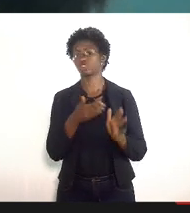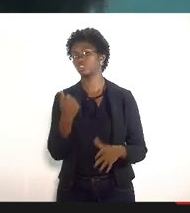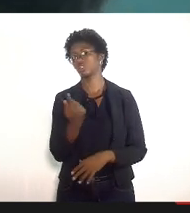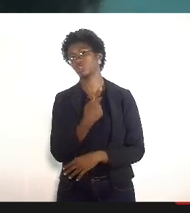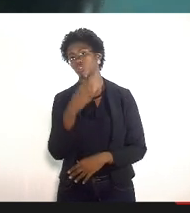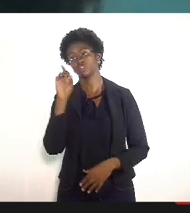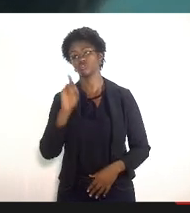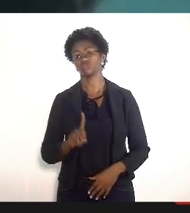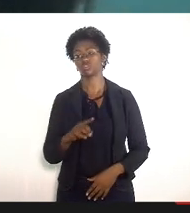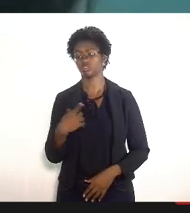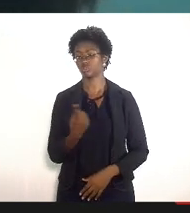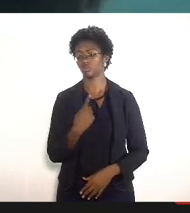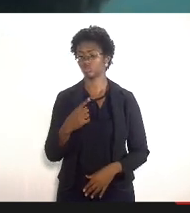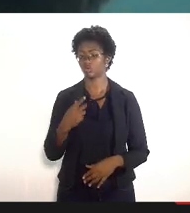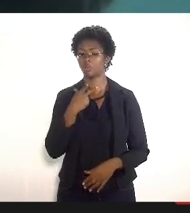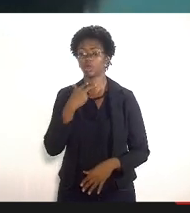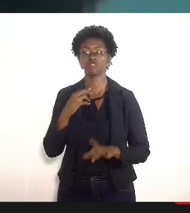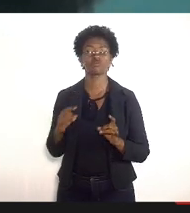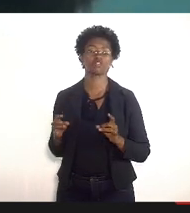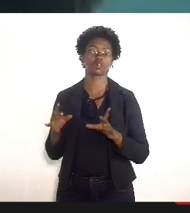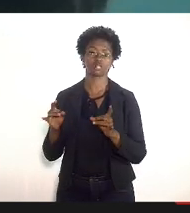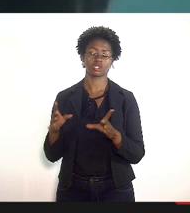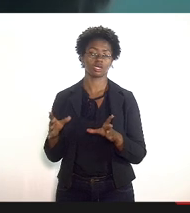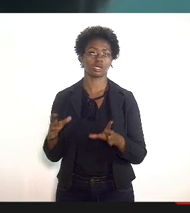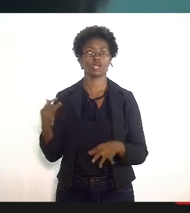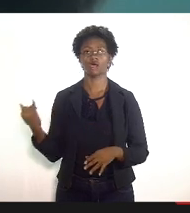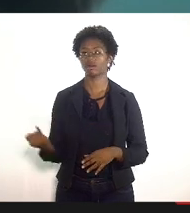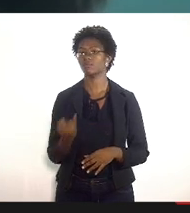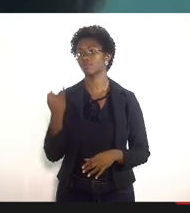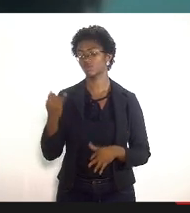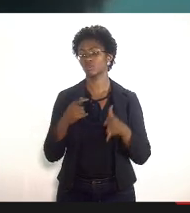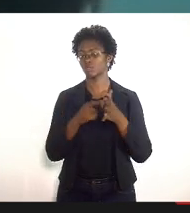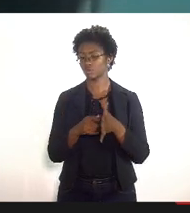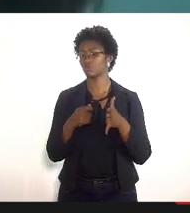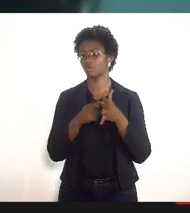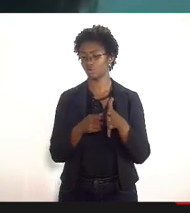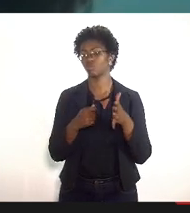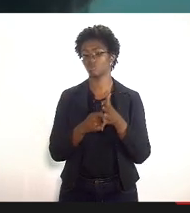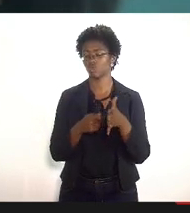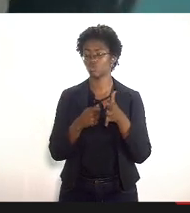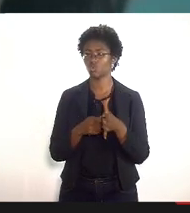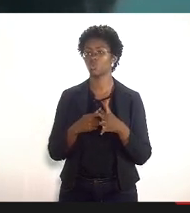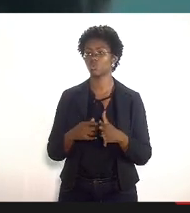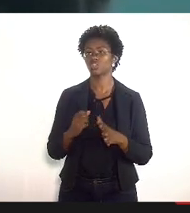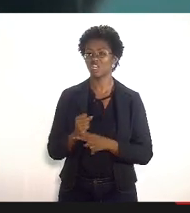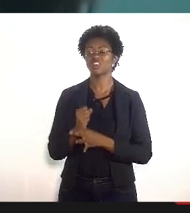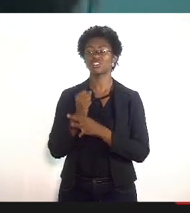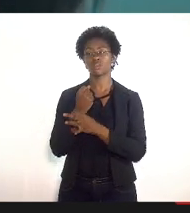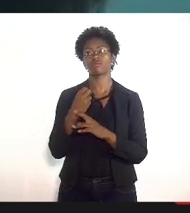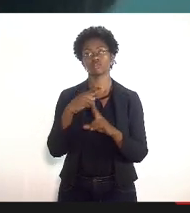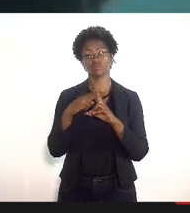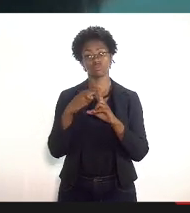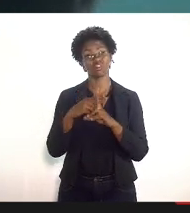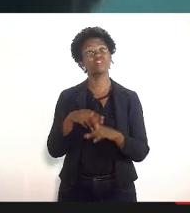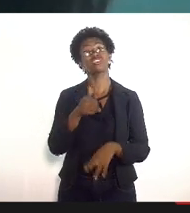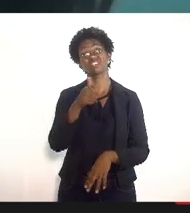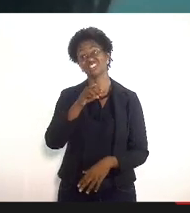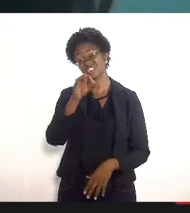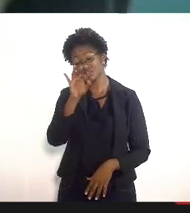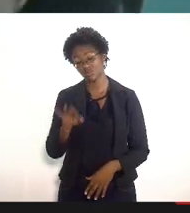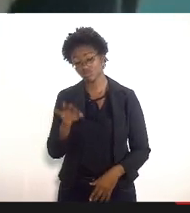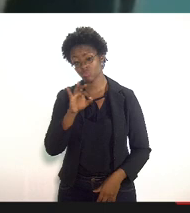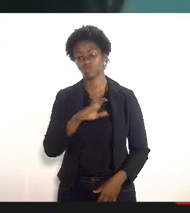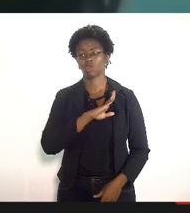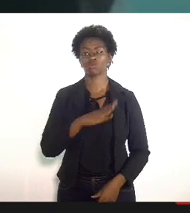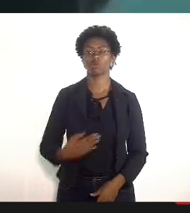direito garantido, não se compra, não se vende. Então, é fundamental a luta em defesa do SUS, mas o SUS 100% público e estatal,